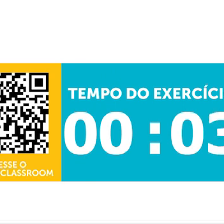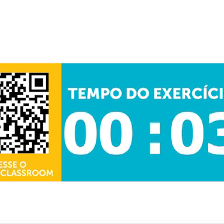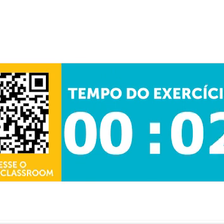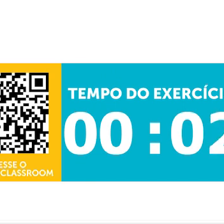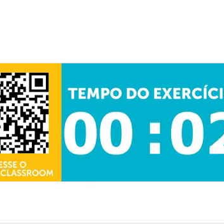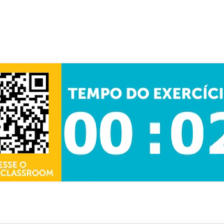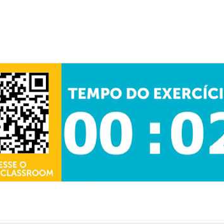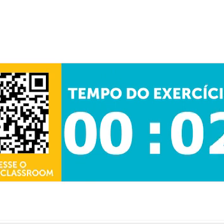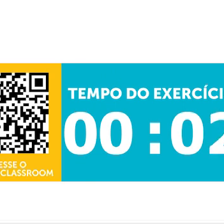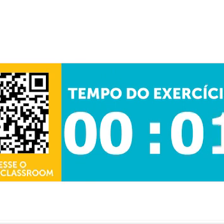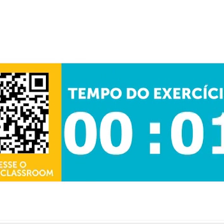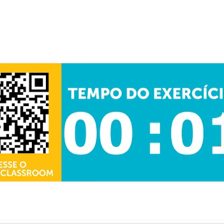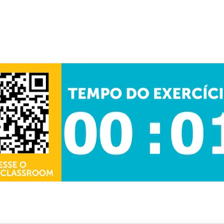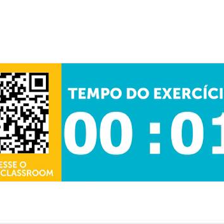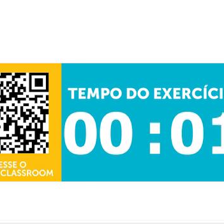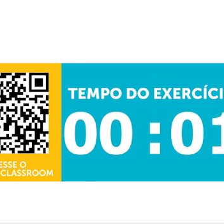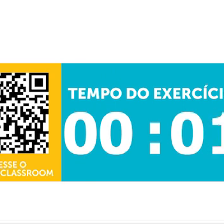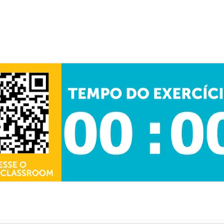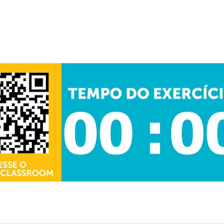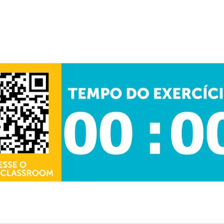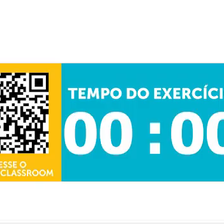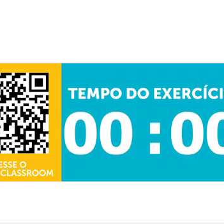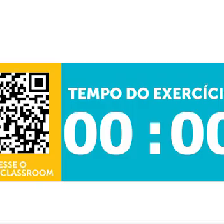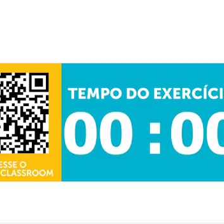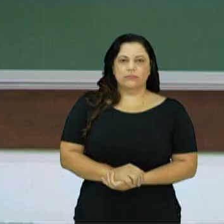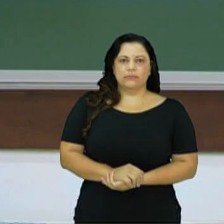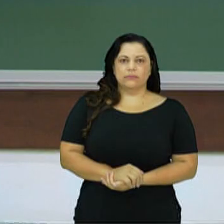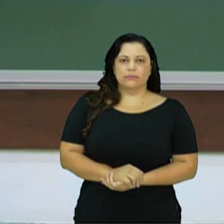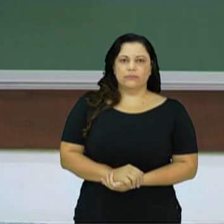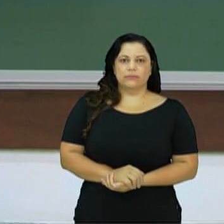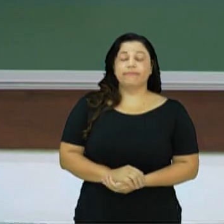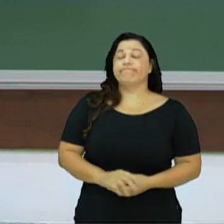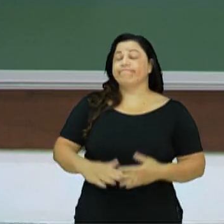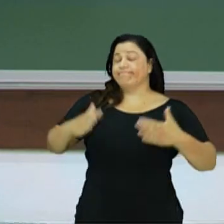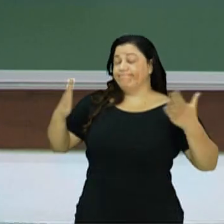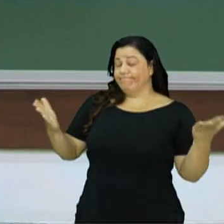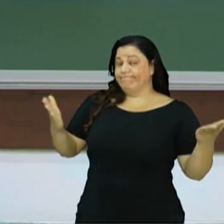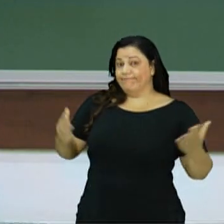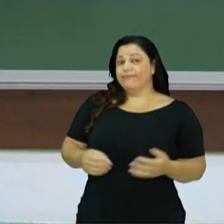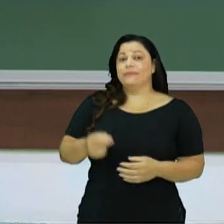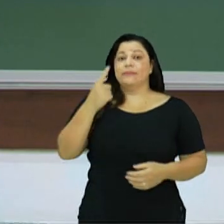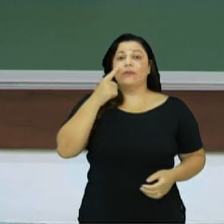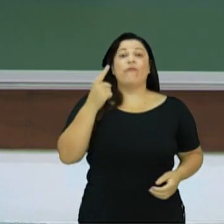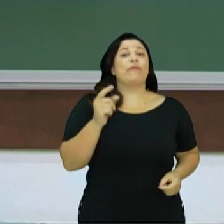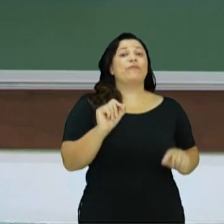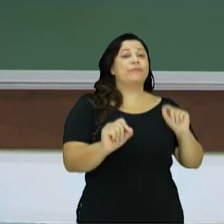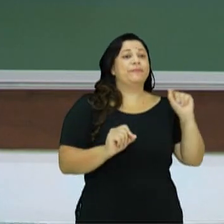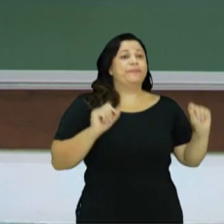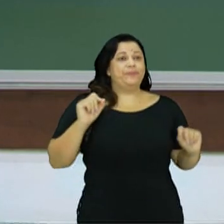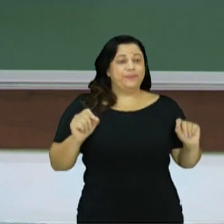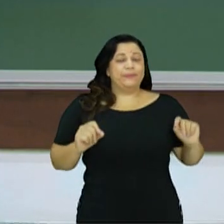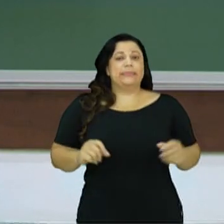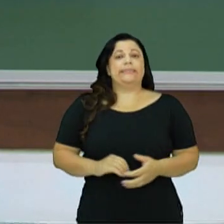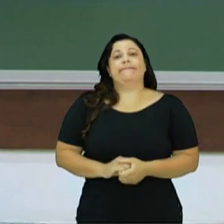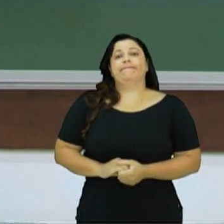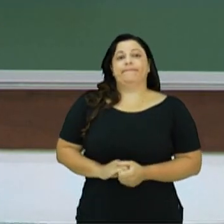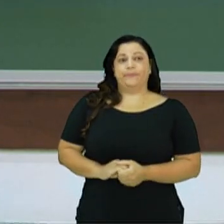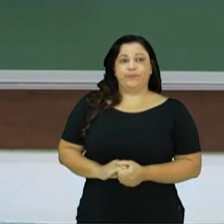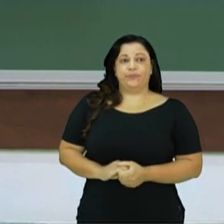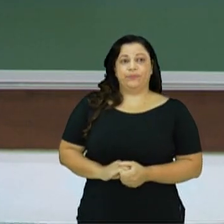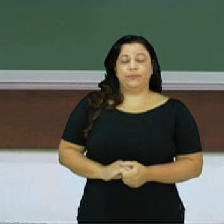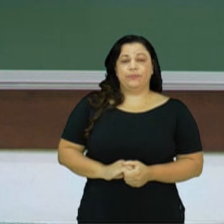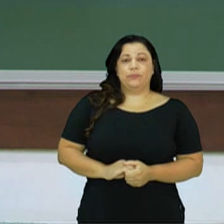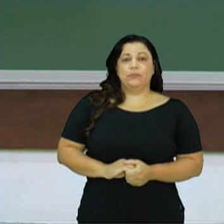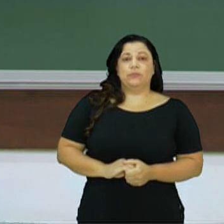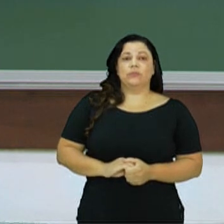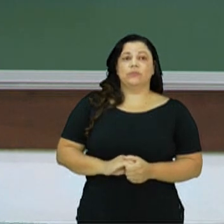Então vamos lá, gente. Encontrado no tecido ósseo. Então,